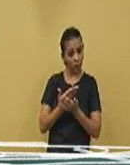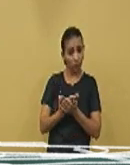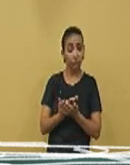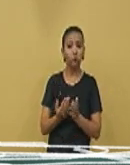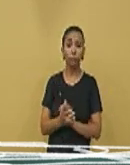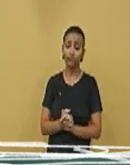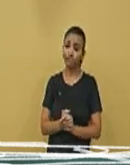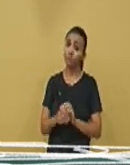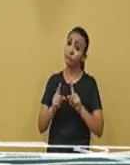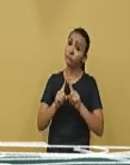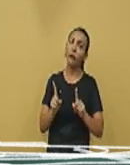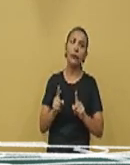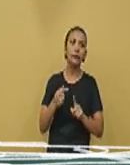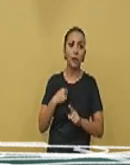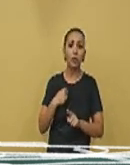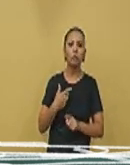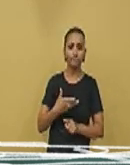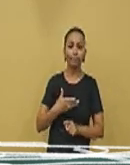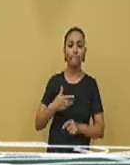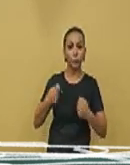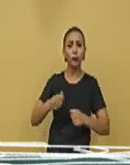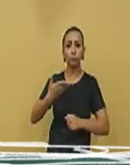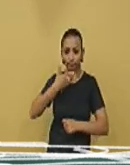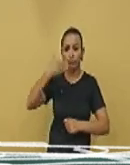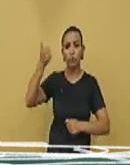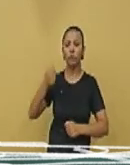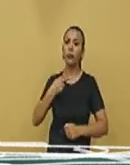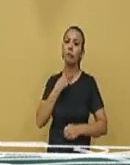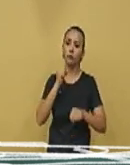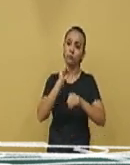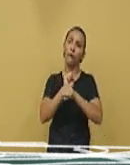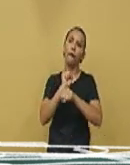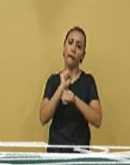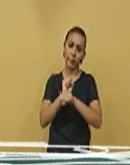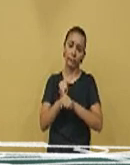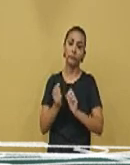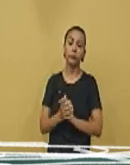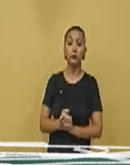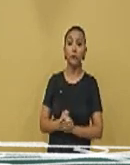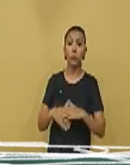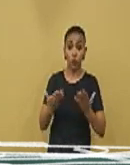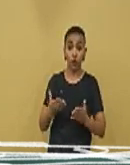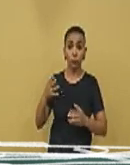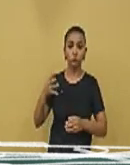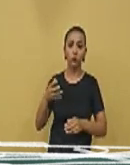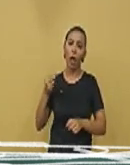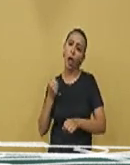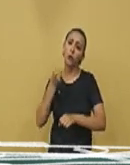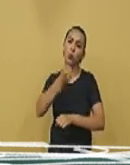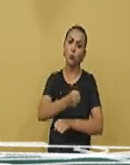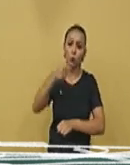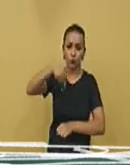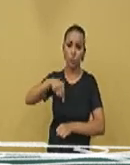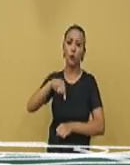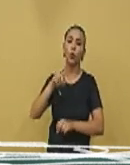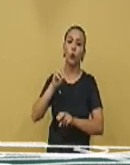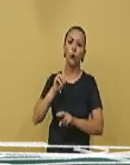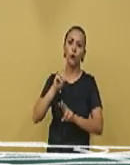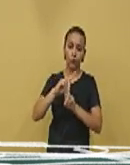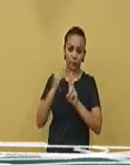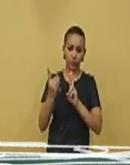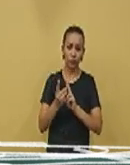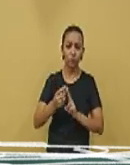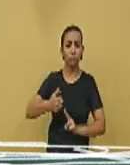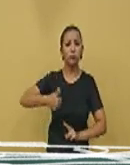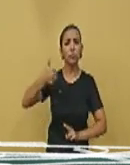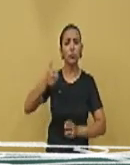É, mesmo assim, tenho melhorado, porque eu sei que não dá para ficar parado no tempo. Quando eu assumo aqui na universidade, um dos